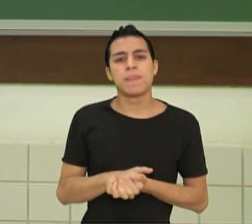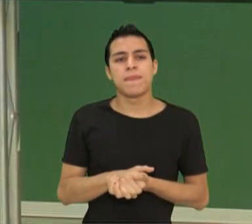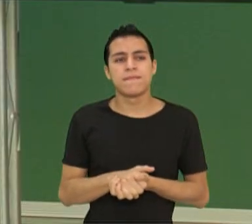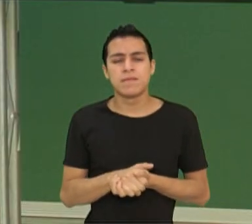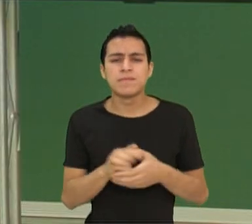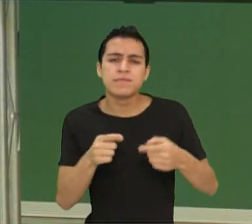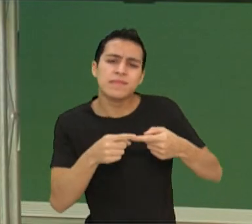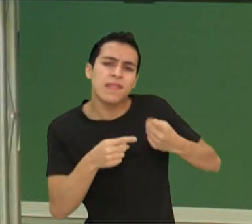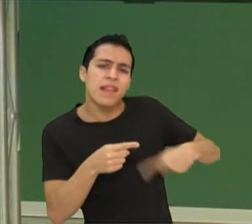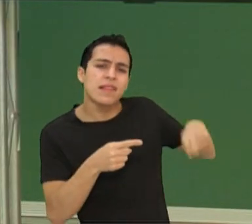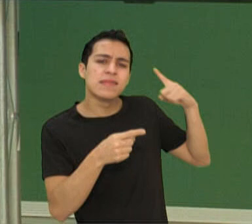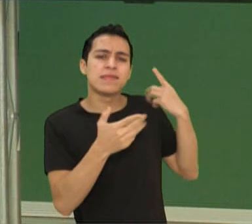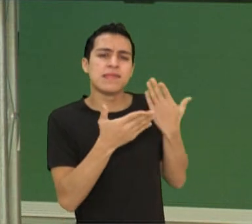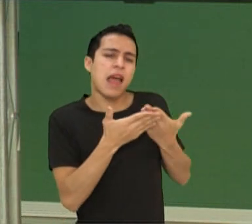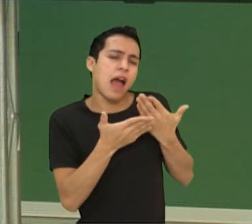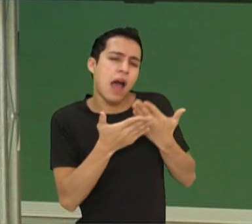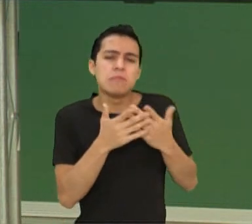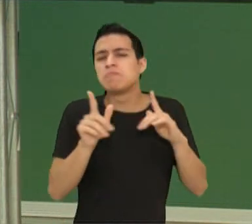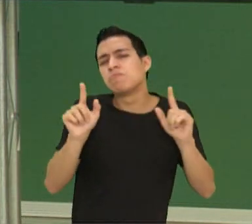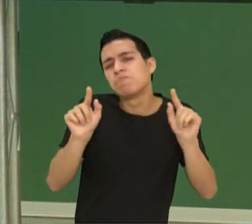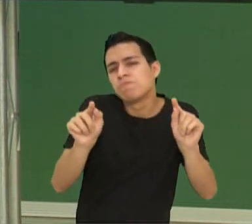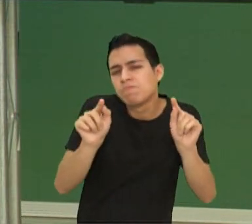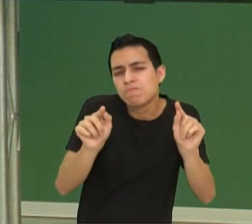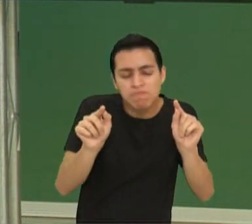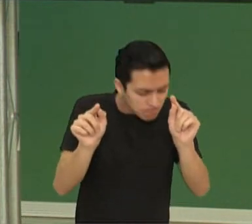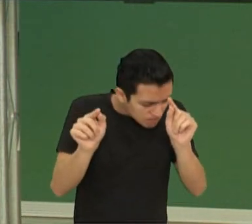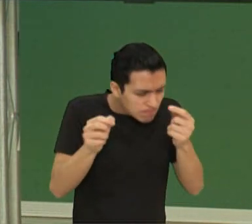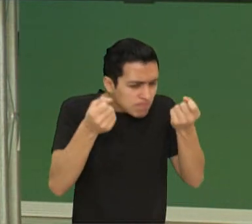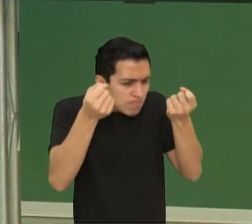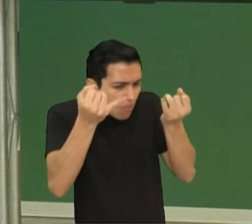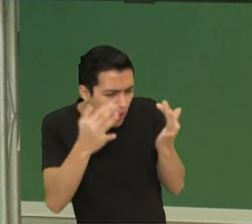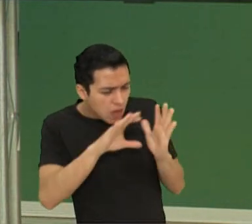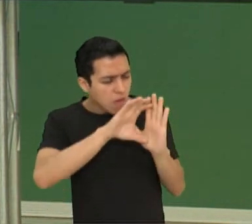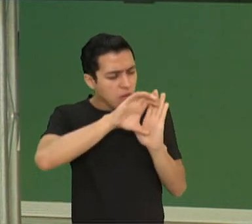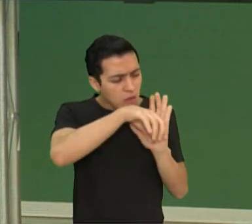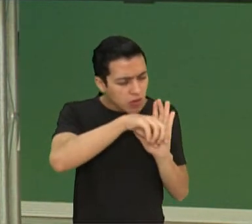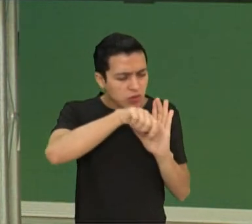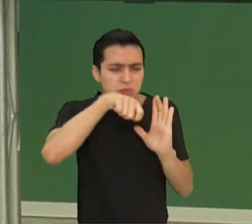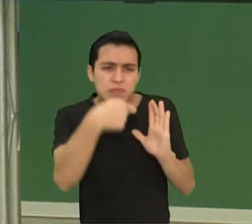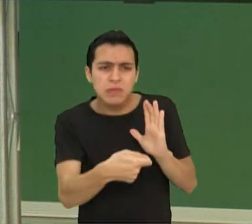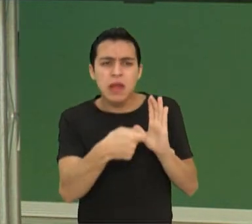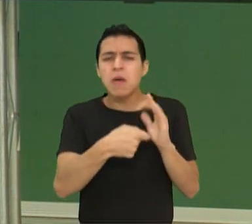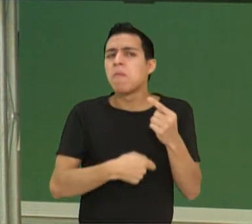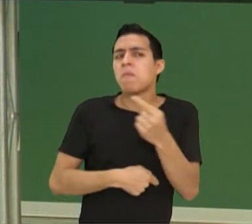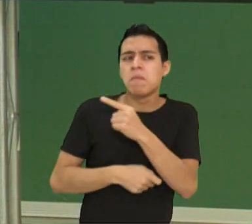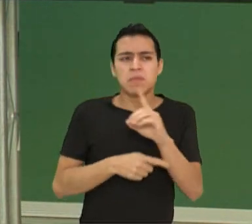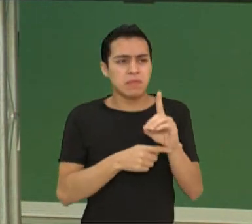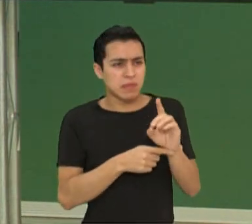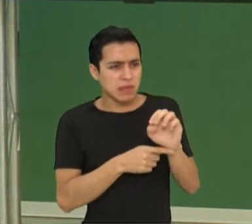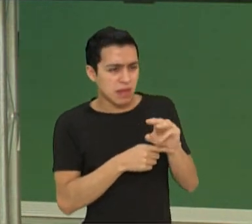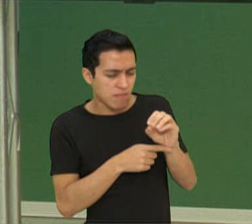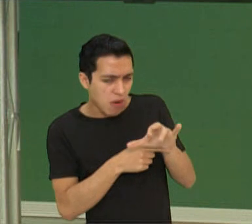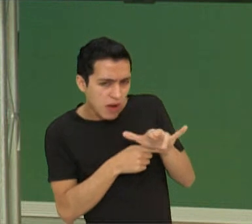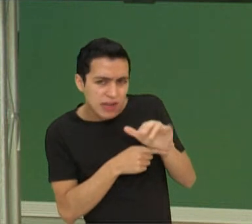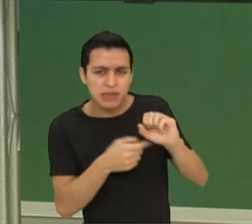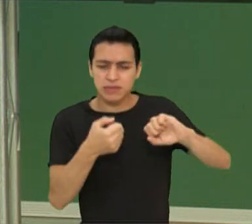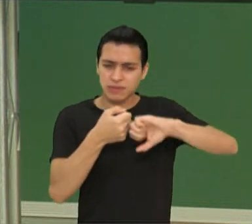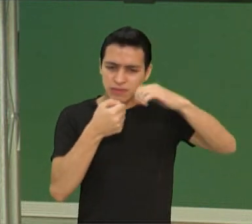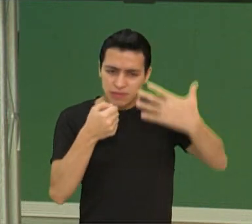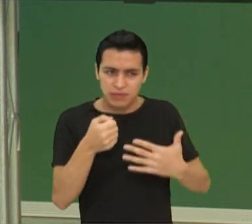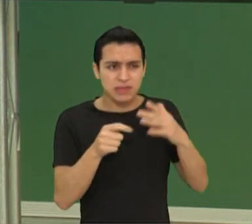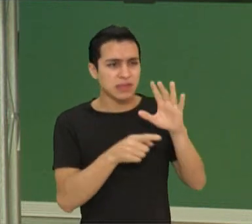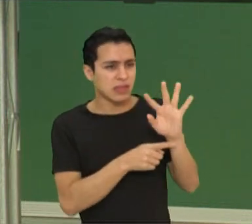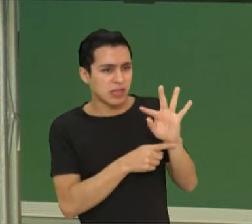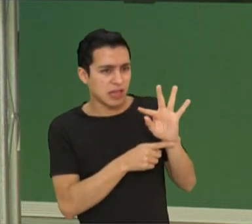Nas aulas anteriores, nós falamos sobre os conceitos de democracia, autoritarismo e totalitarismo, né? Lembram